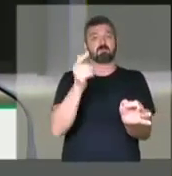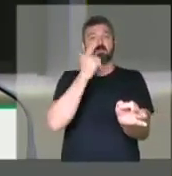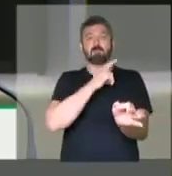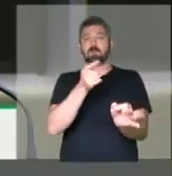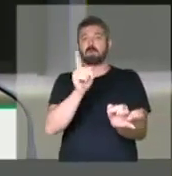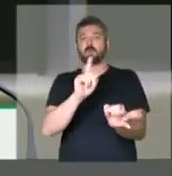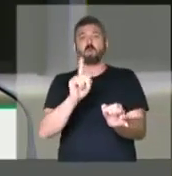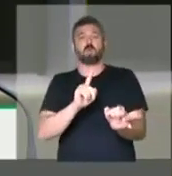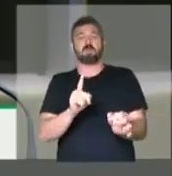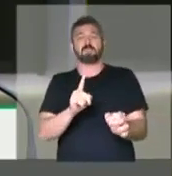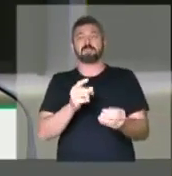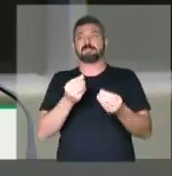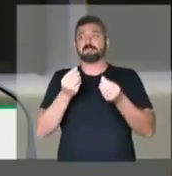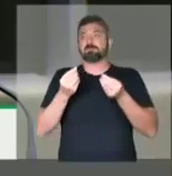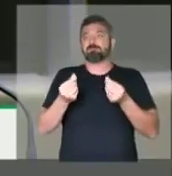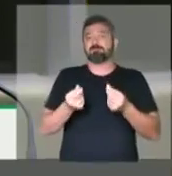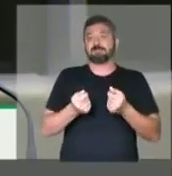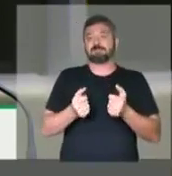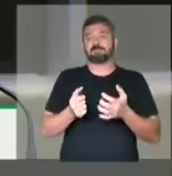não conseguem sequer